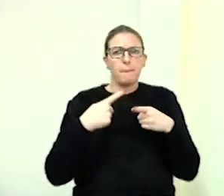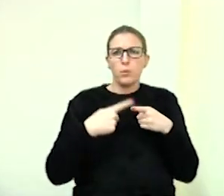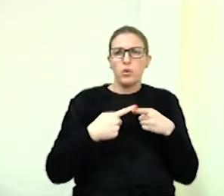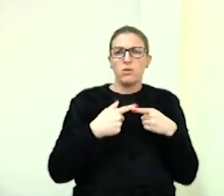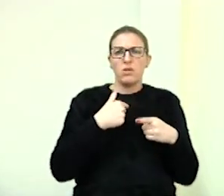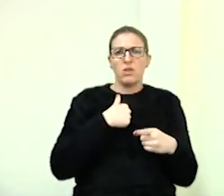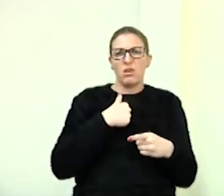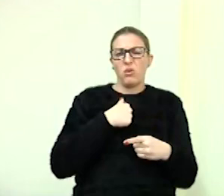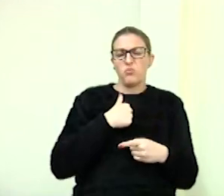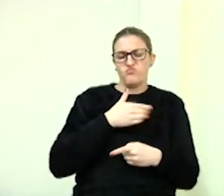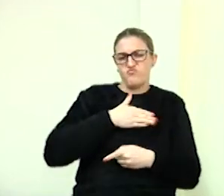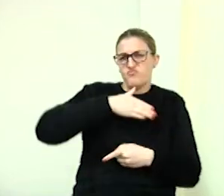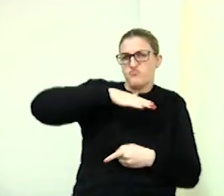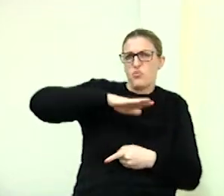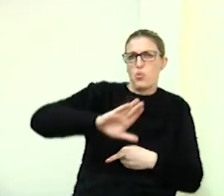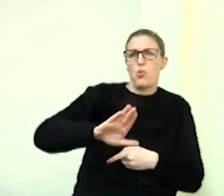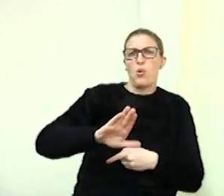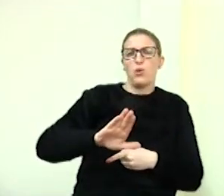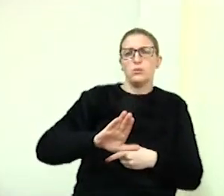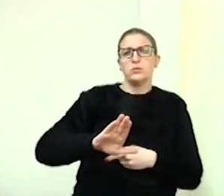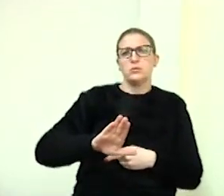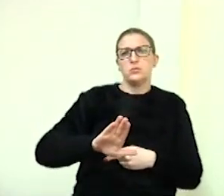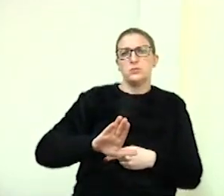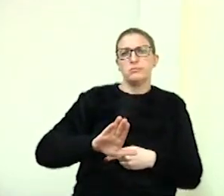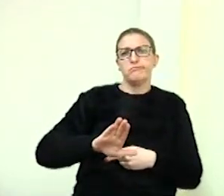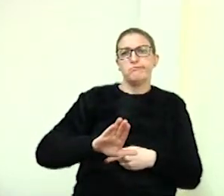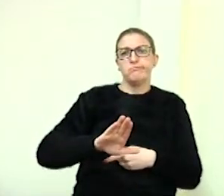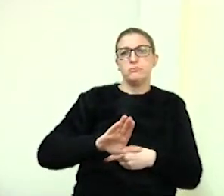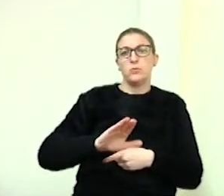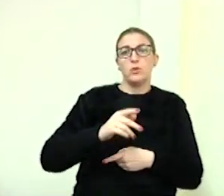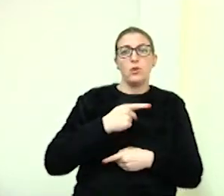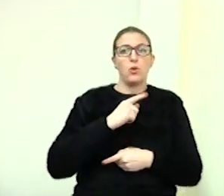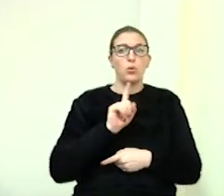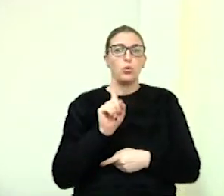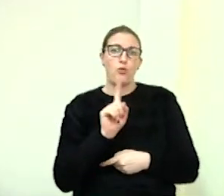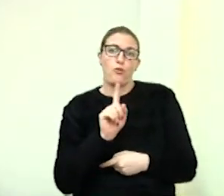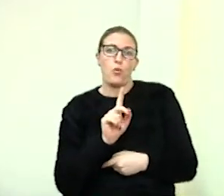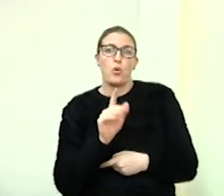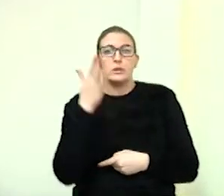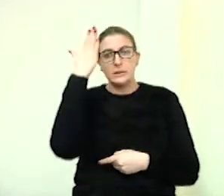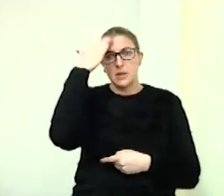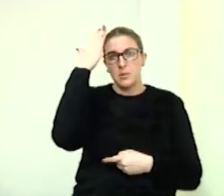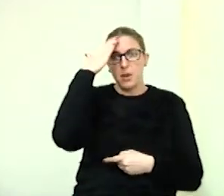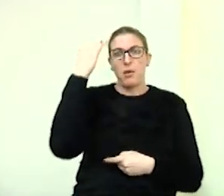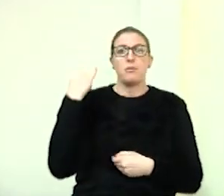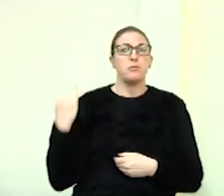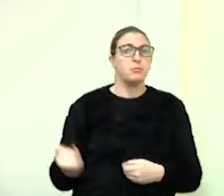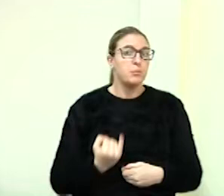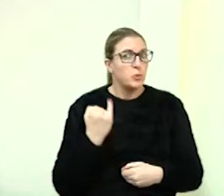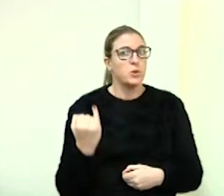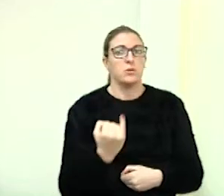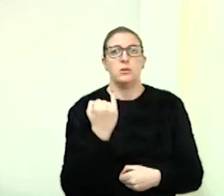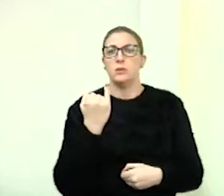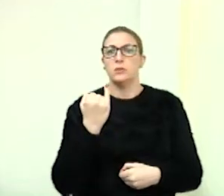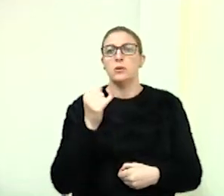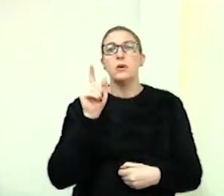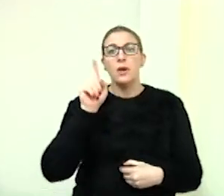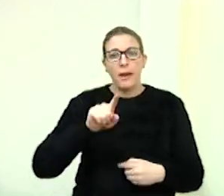que eu não preciso reconhecer a importância. Esse é o nosso desafio.